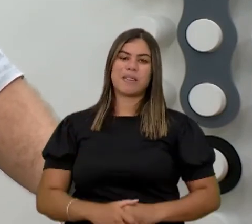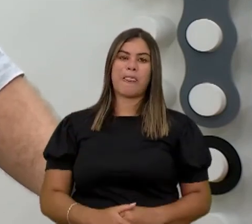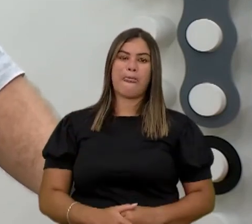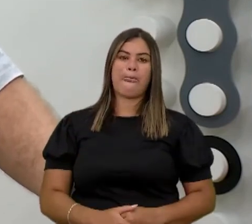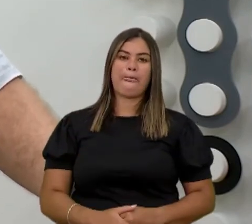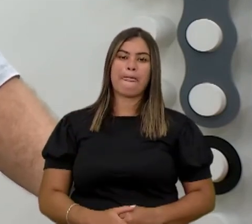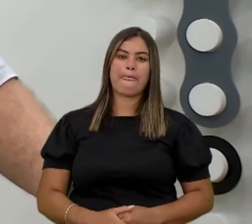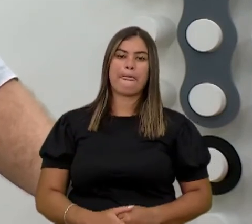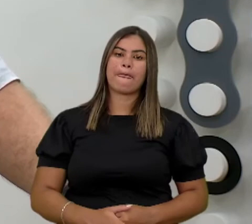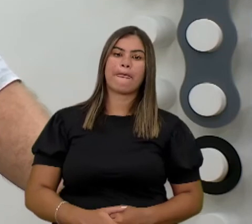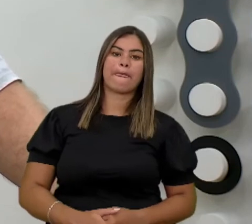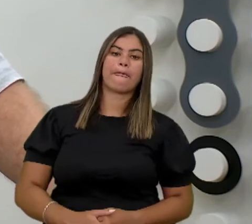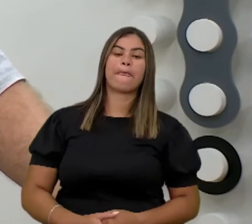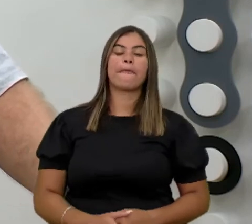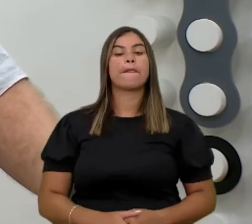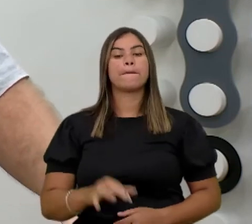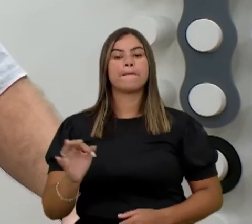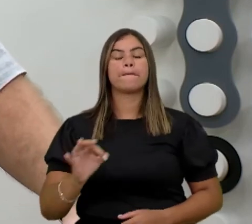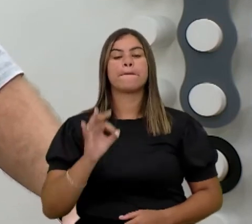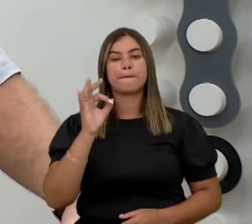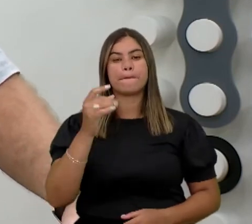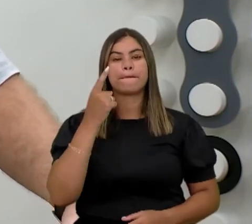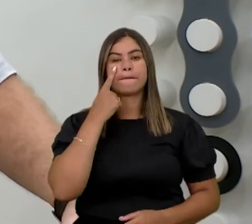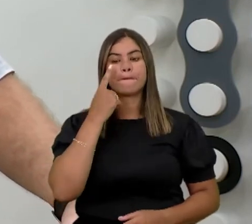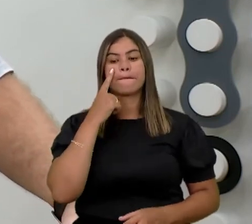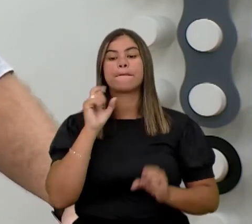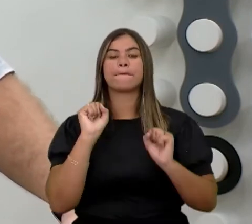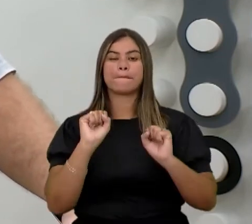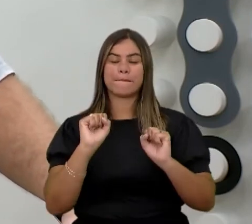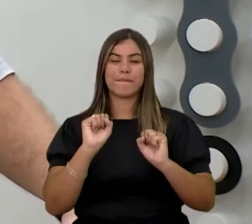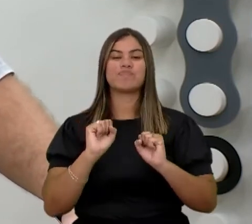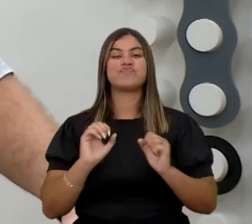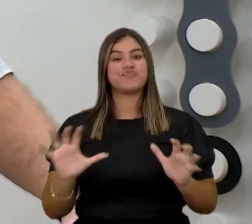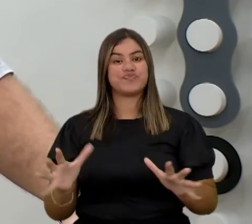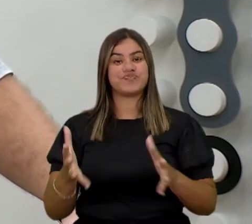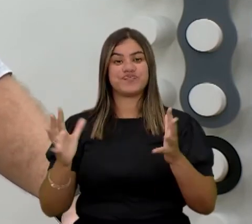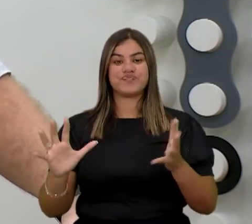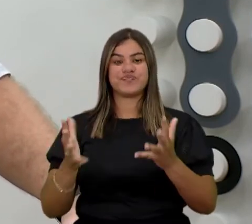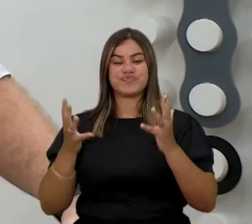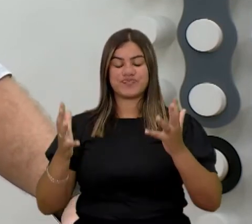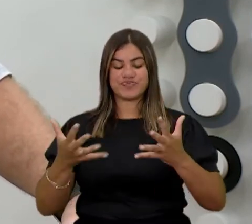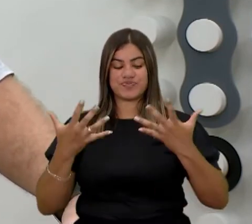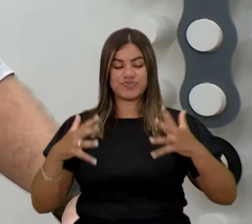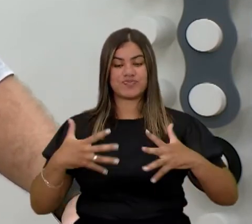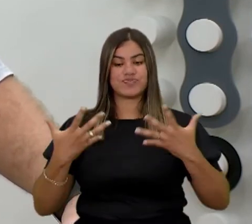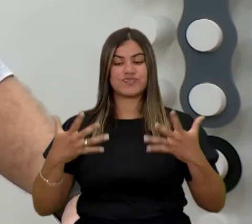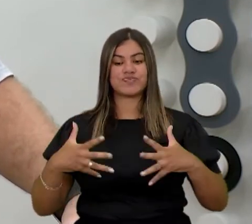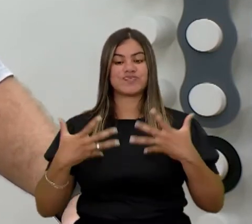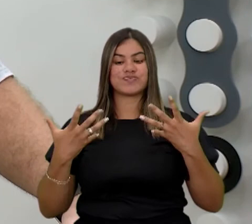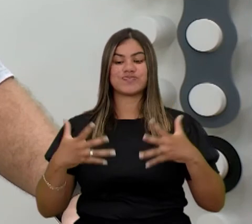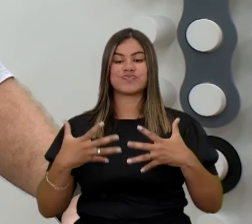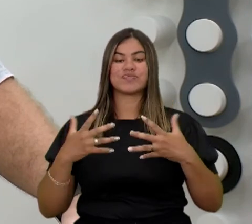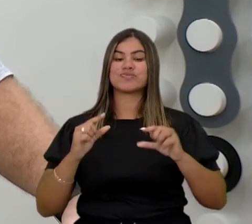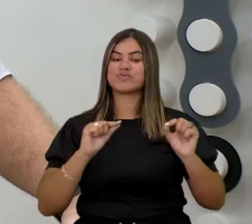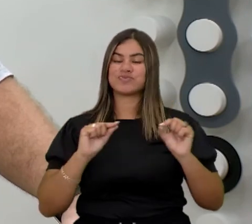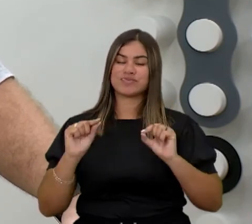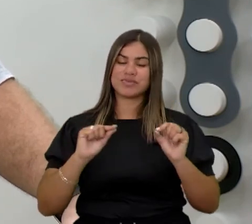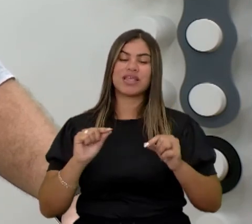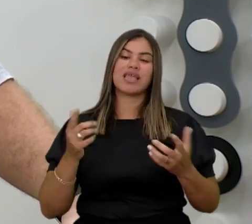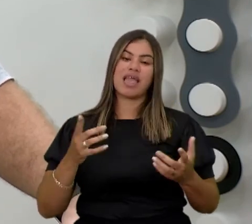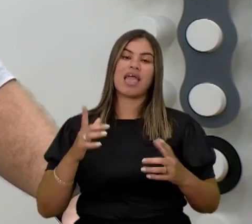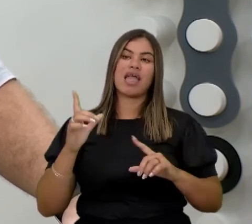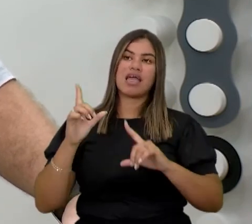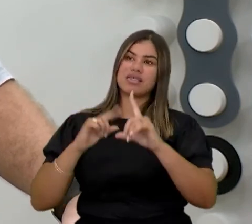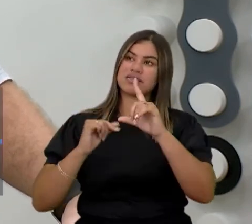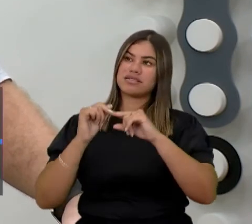lá vendo, né, essa aula aí, quem sabe, né, incentivar aquele seu lado, né, de astronomia,